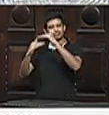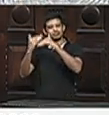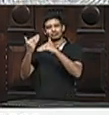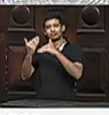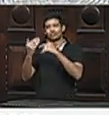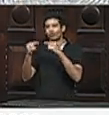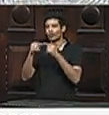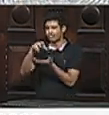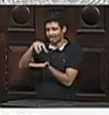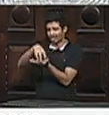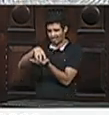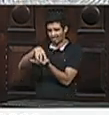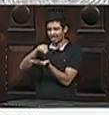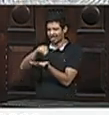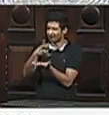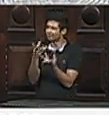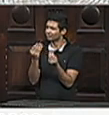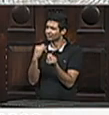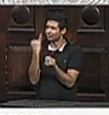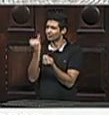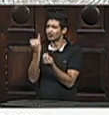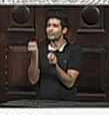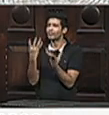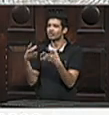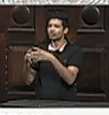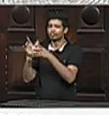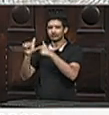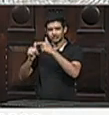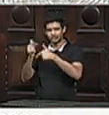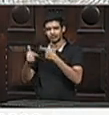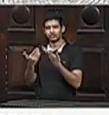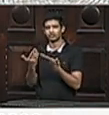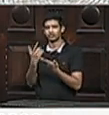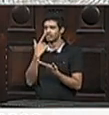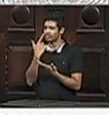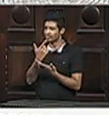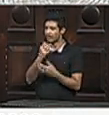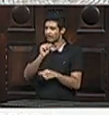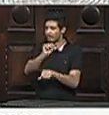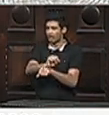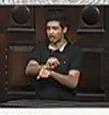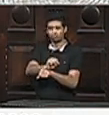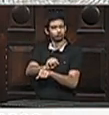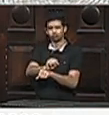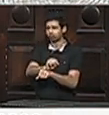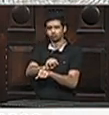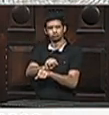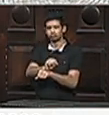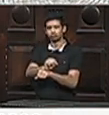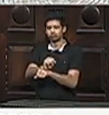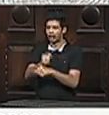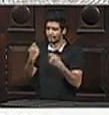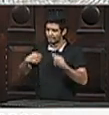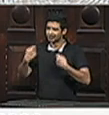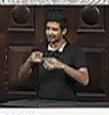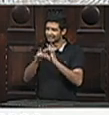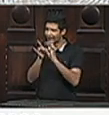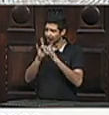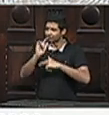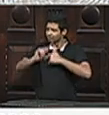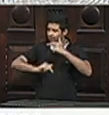o que é melhor. Tive uma conversa muito boa aqui com o deputado Gilberto Palmares. Nós estamos aqui exatamente para isso, para construir